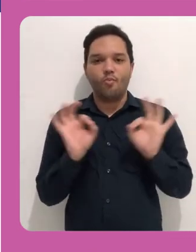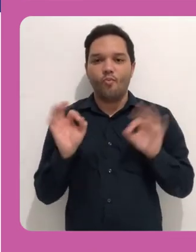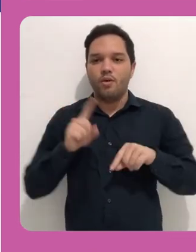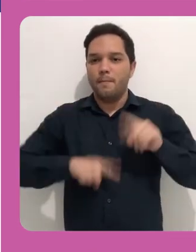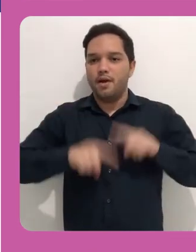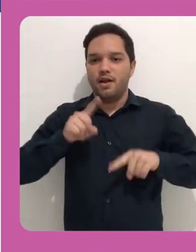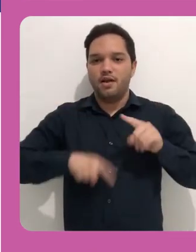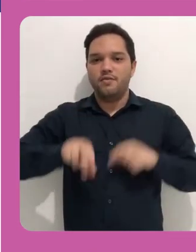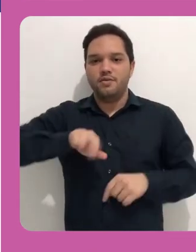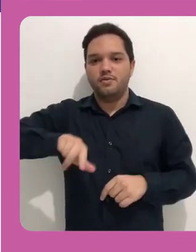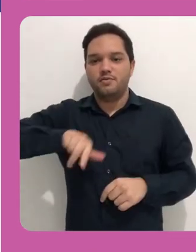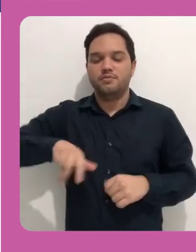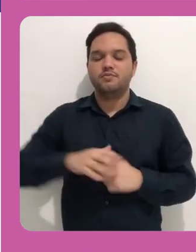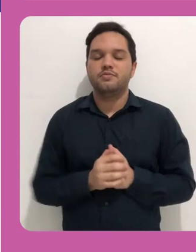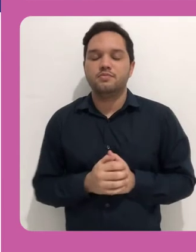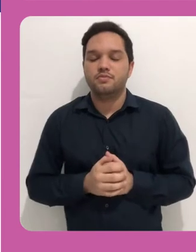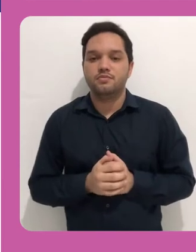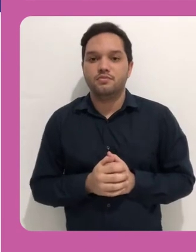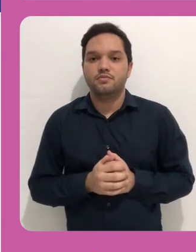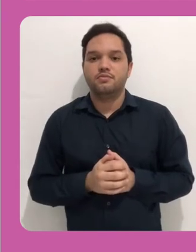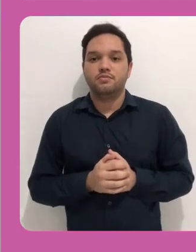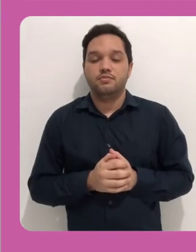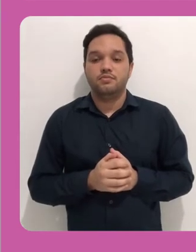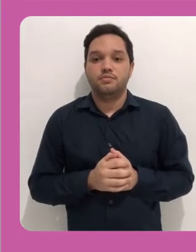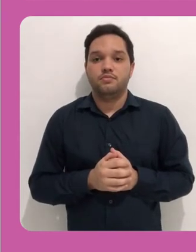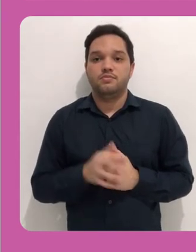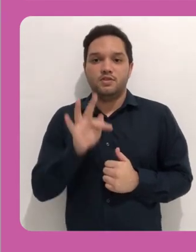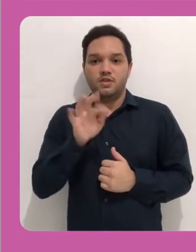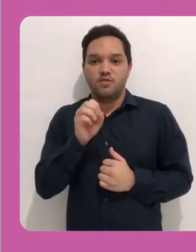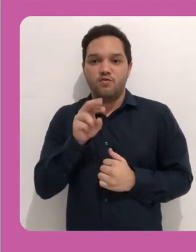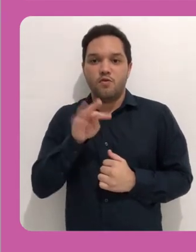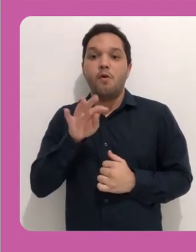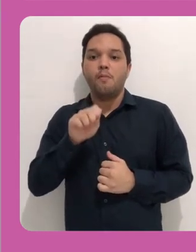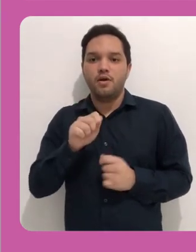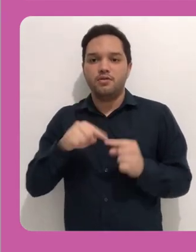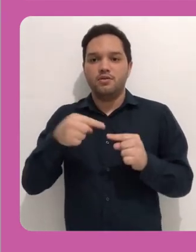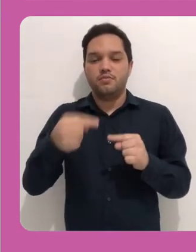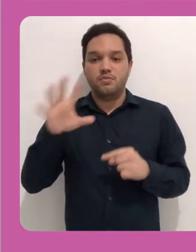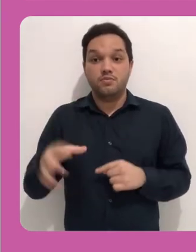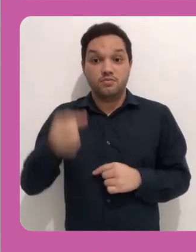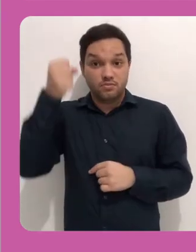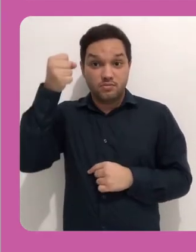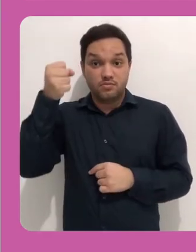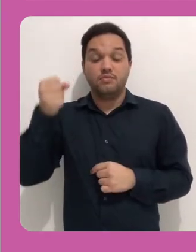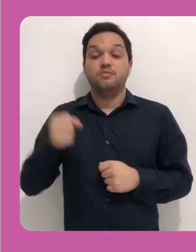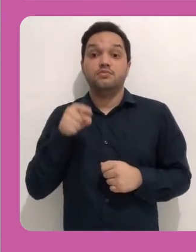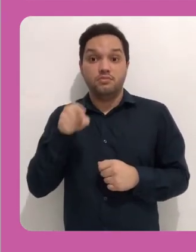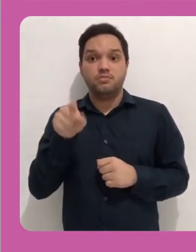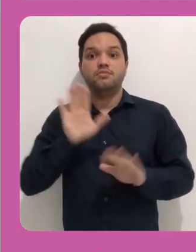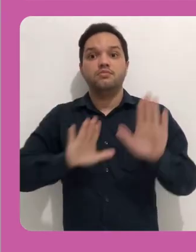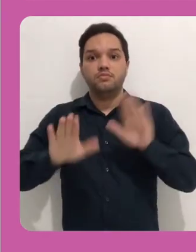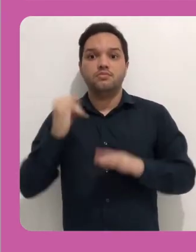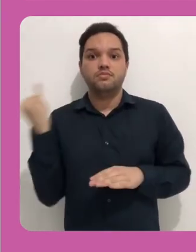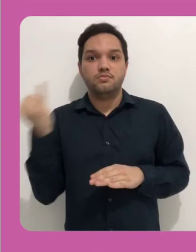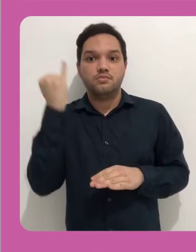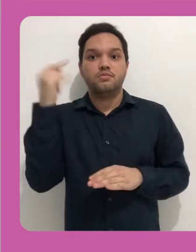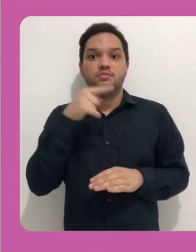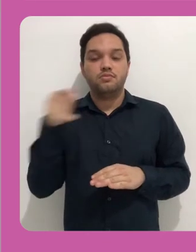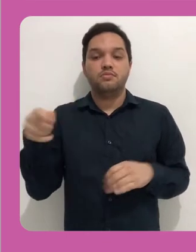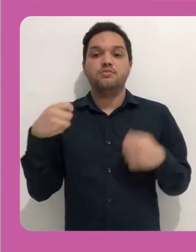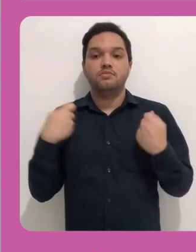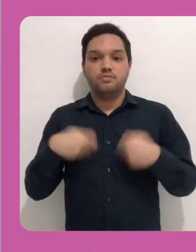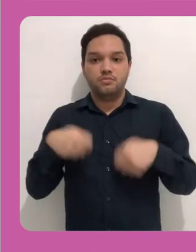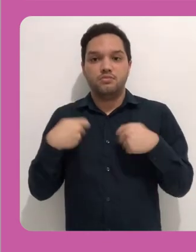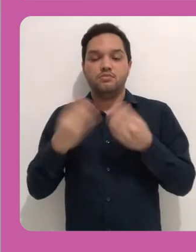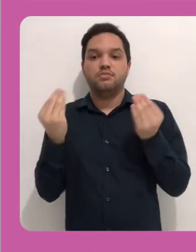Aí ele formata e salva. Vejam que esse é um cuidado importante. Isso é algo que vocês têm que colocar na descrição da tarefa